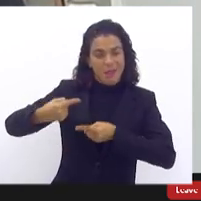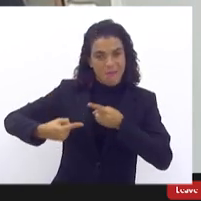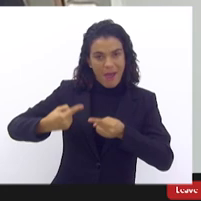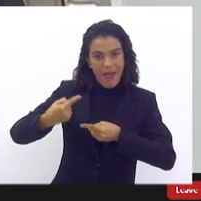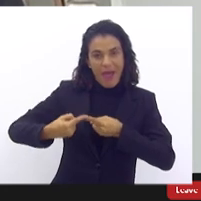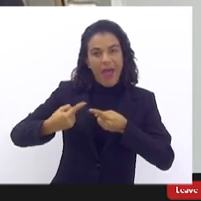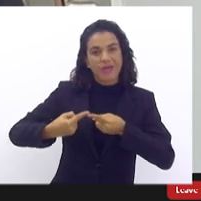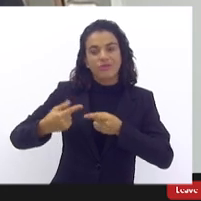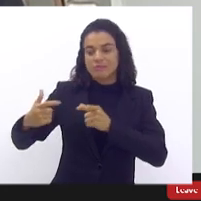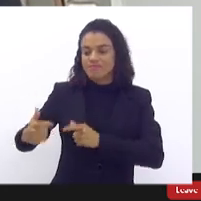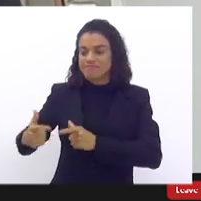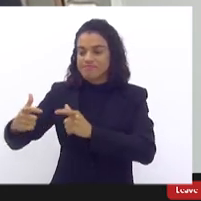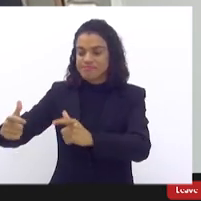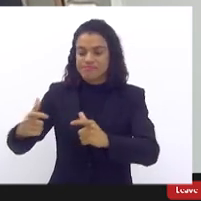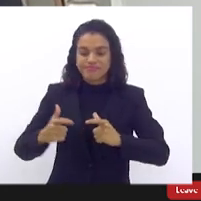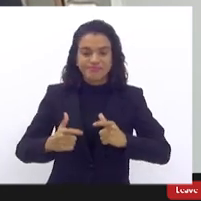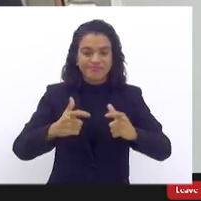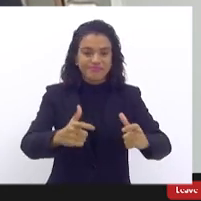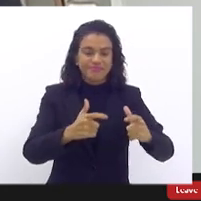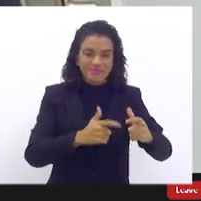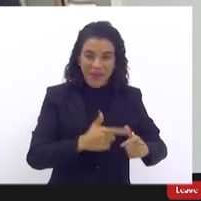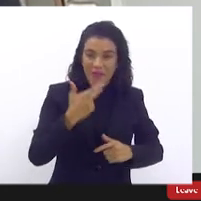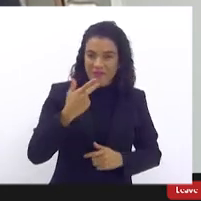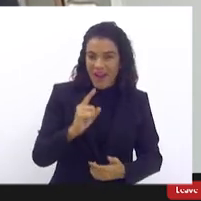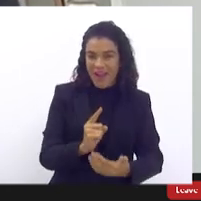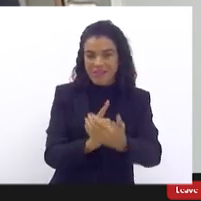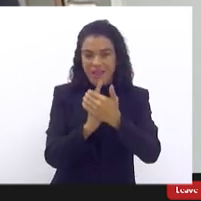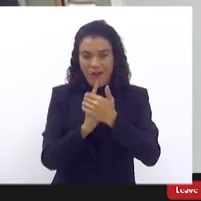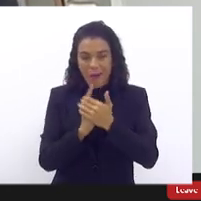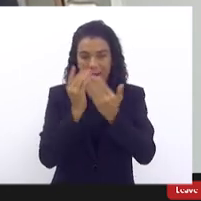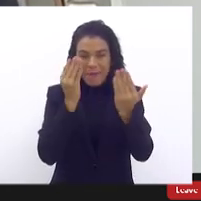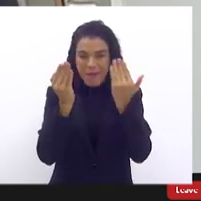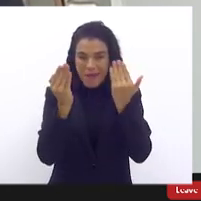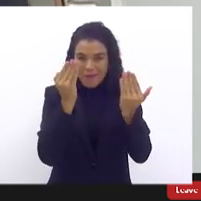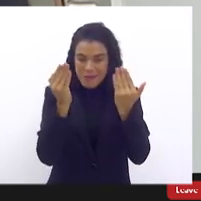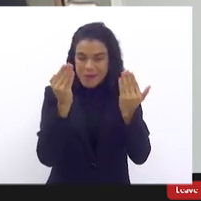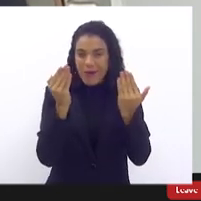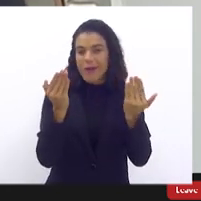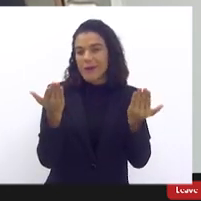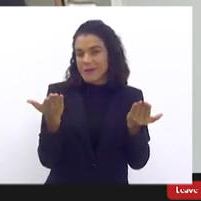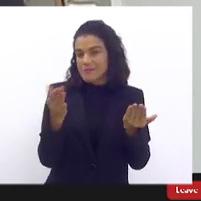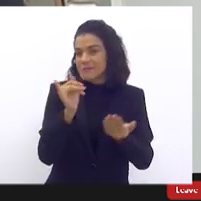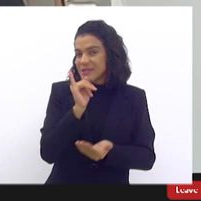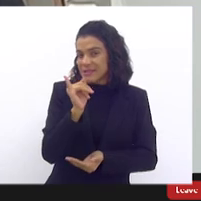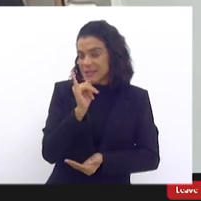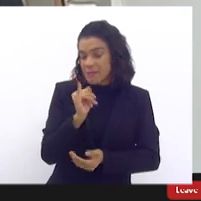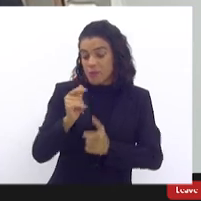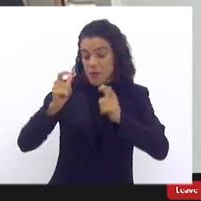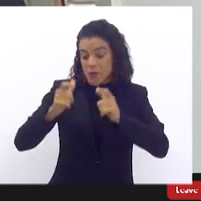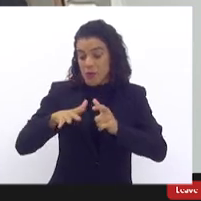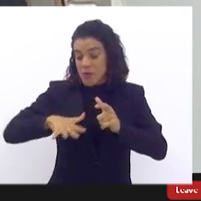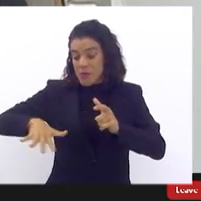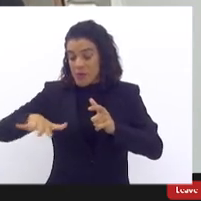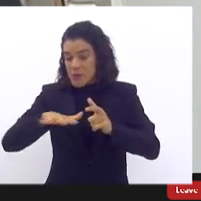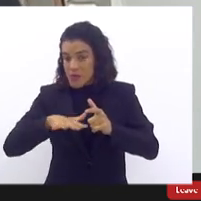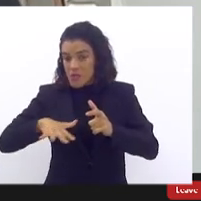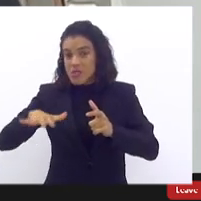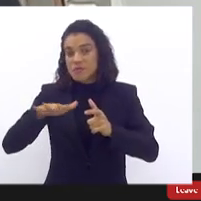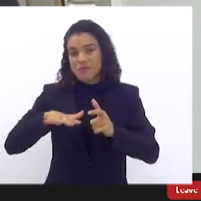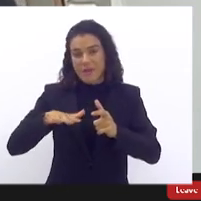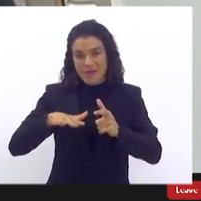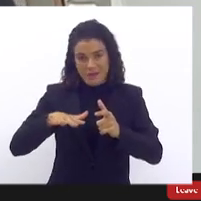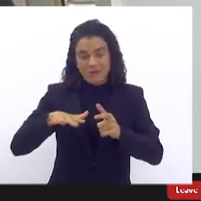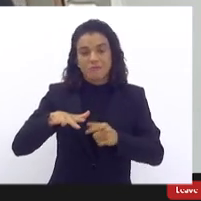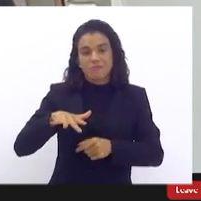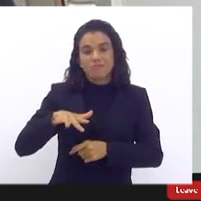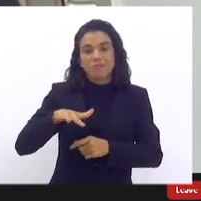muitos outros espaços, e aí eu falei, né, de acolhimento psicológico, de espaços de acolhimento a essas mulheres que passam por